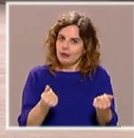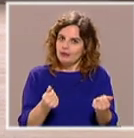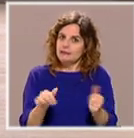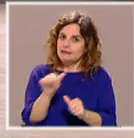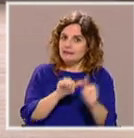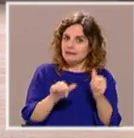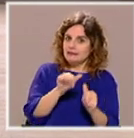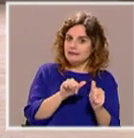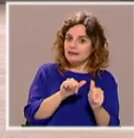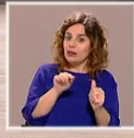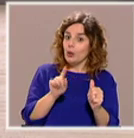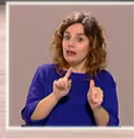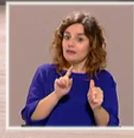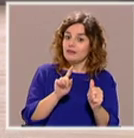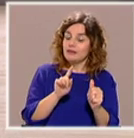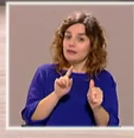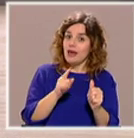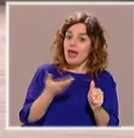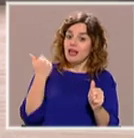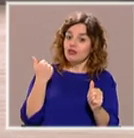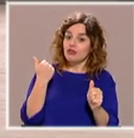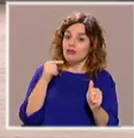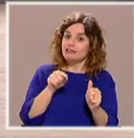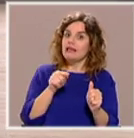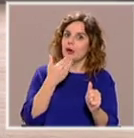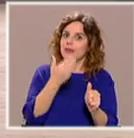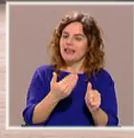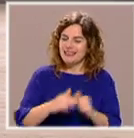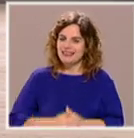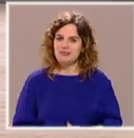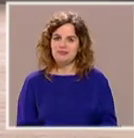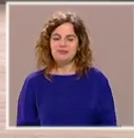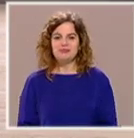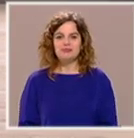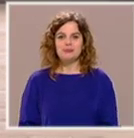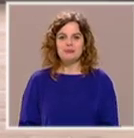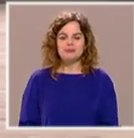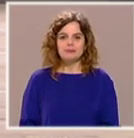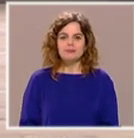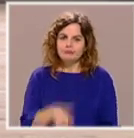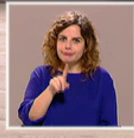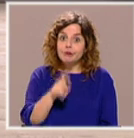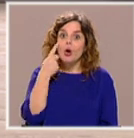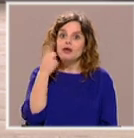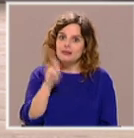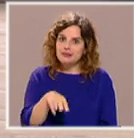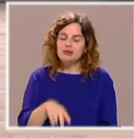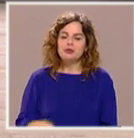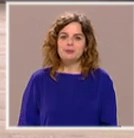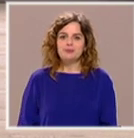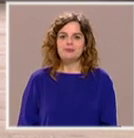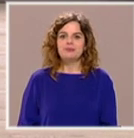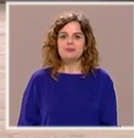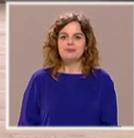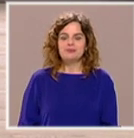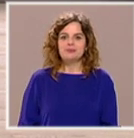início. Não, é o anterior, Marta. O anterior. Ok. Esse. Obrigada. E vamos pôr play outra vez. Colocas play? Sim, faz